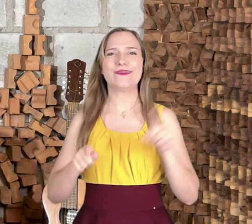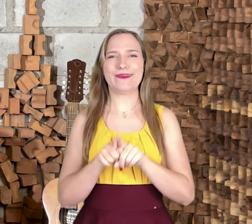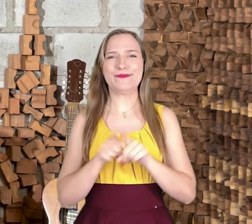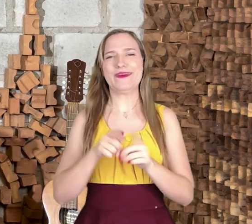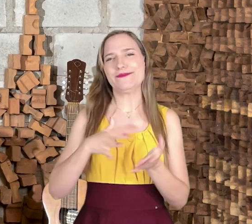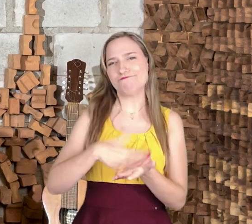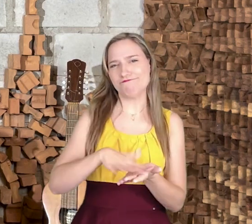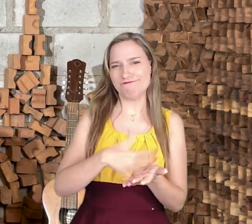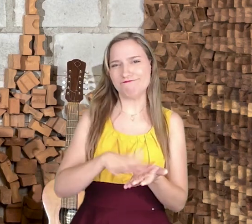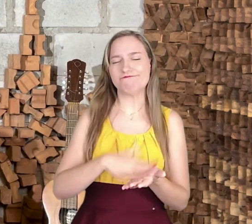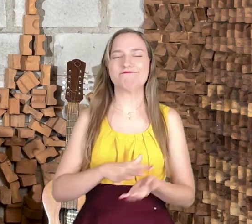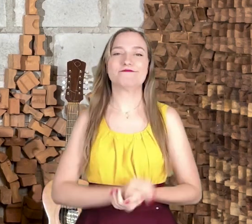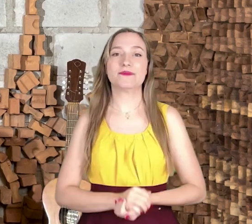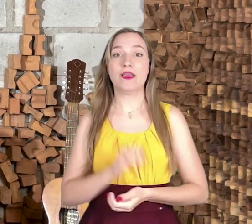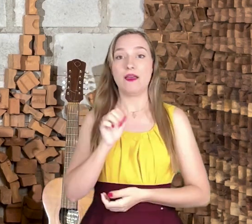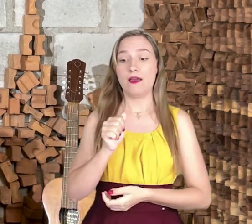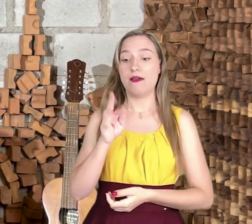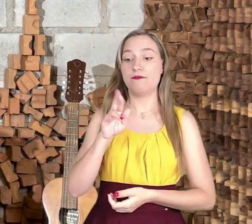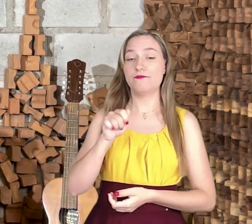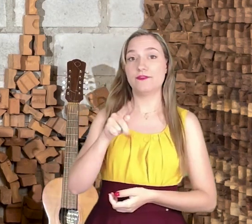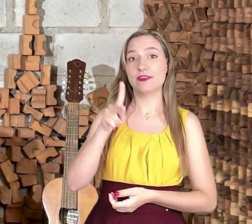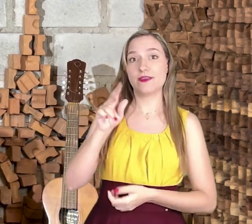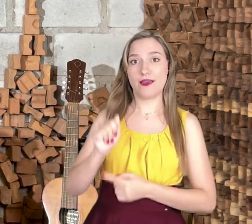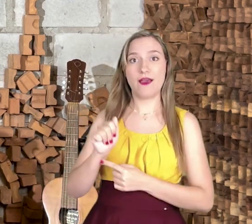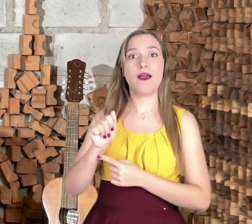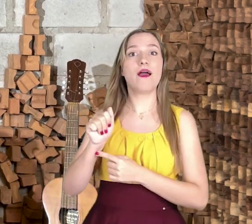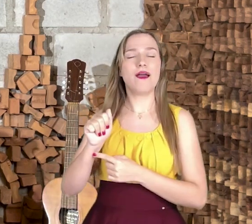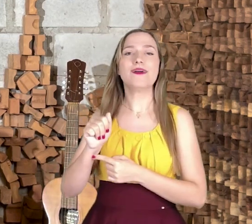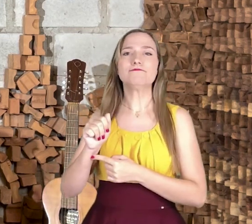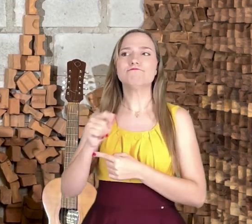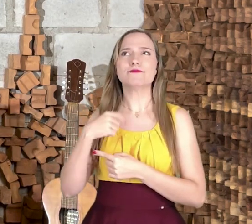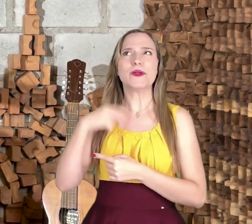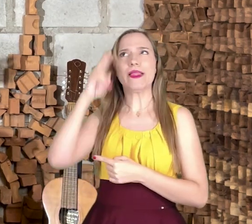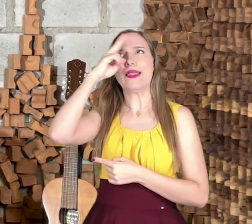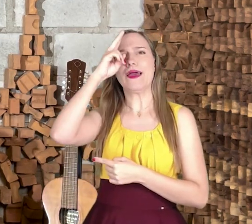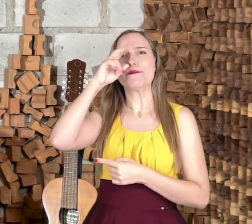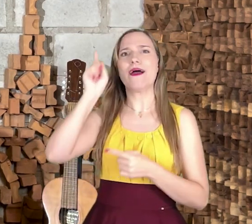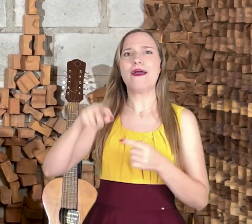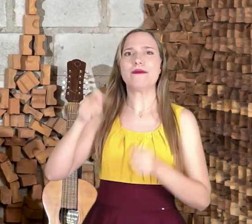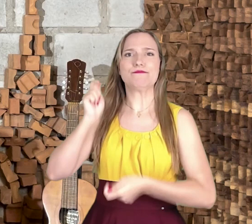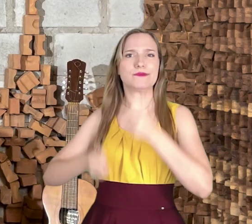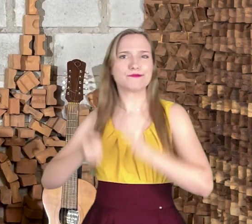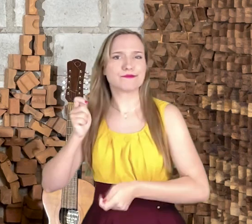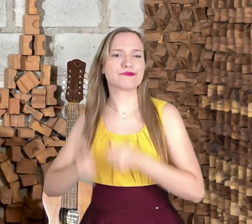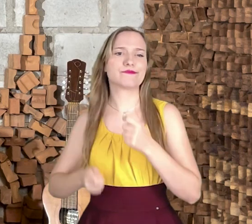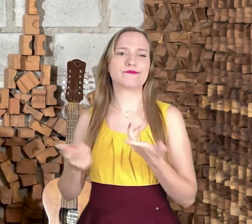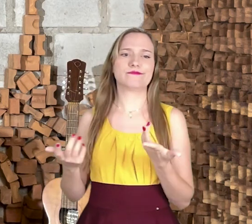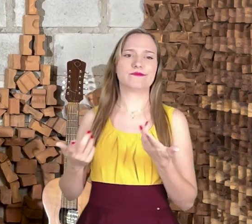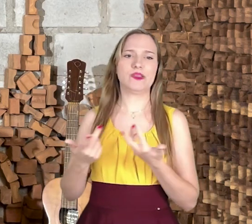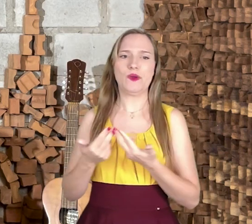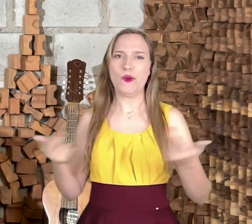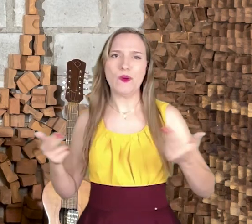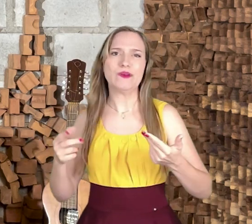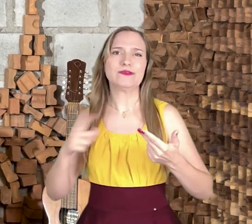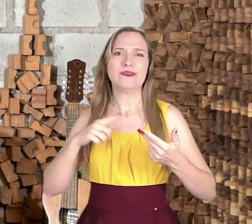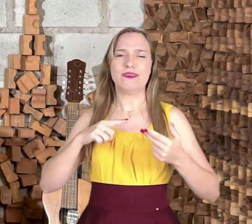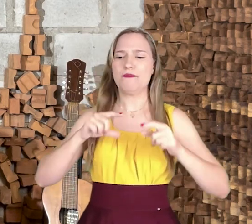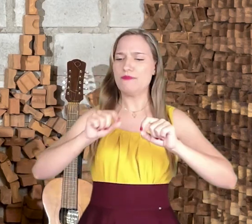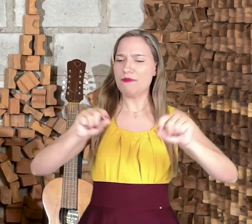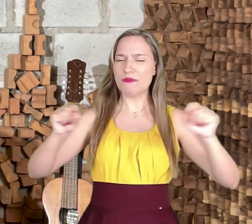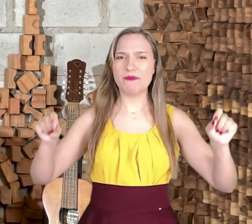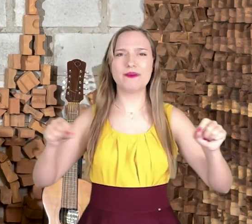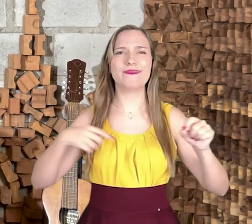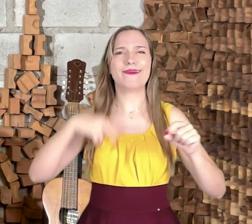Billy remete à África, remete a tambores, por isso que eu deixei aqui, remete a djembe, remete a atabaque, a conga,